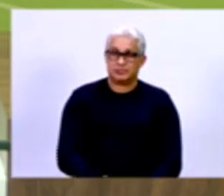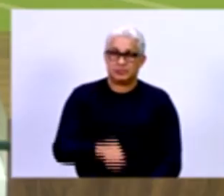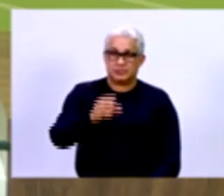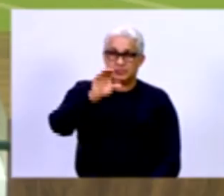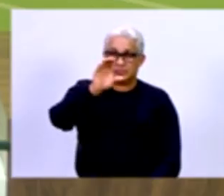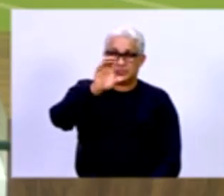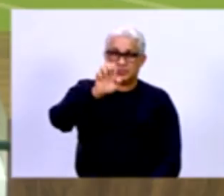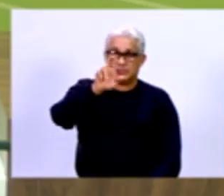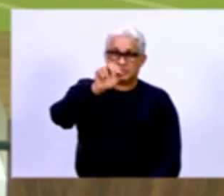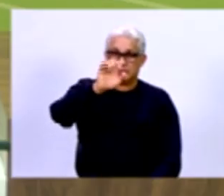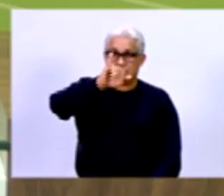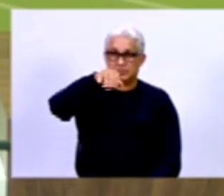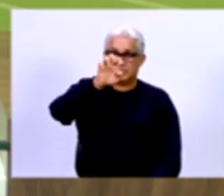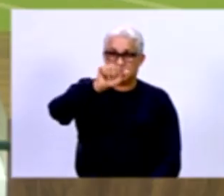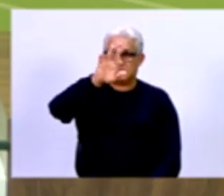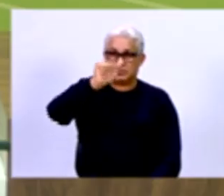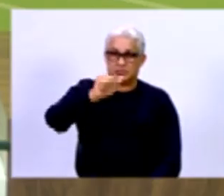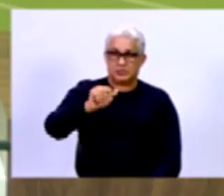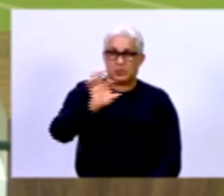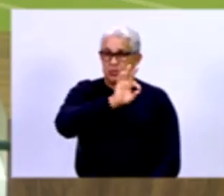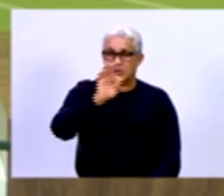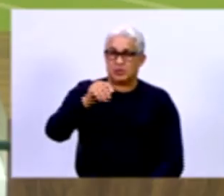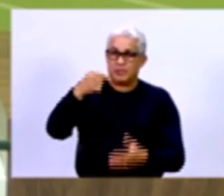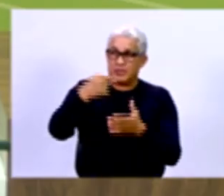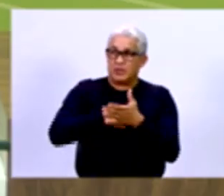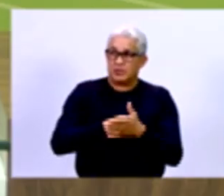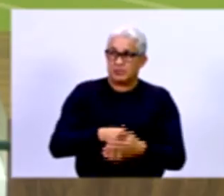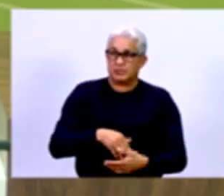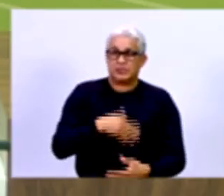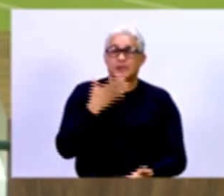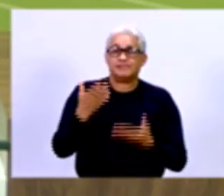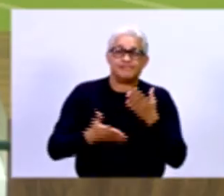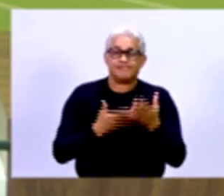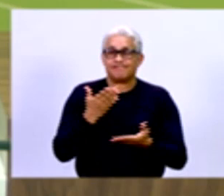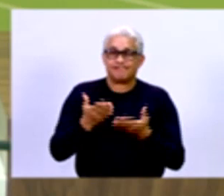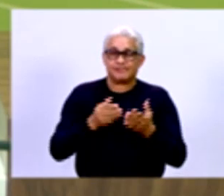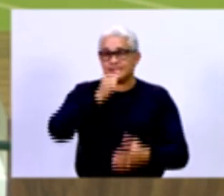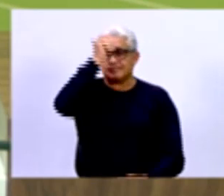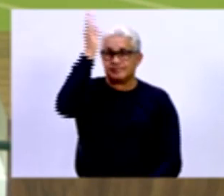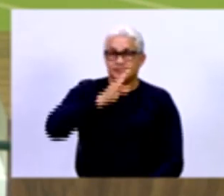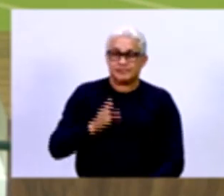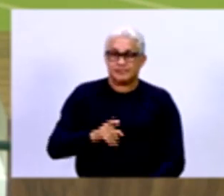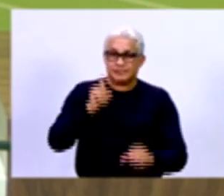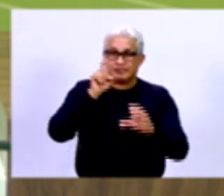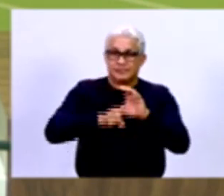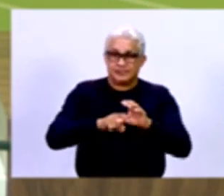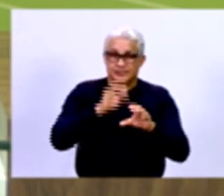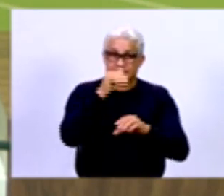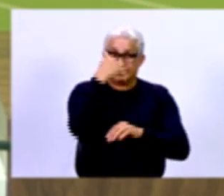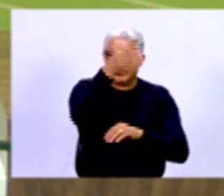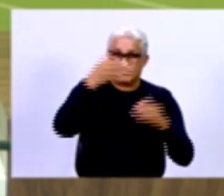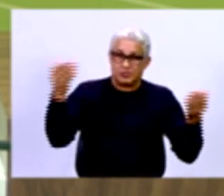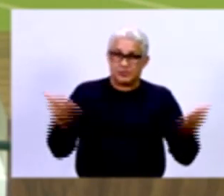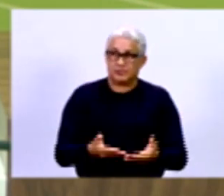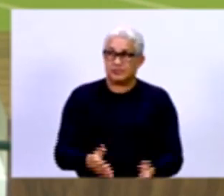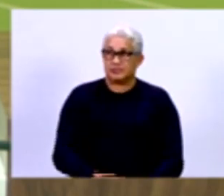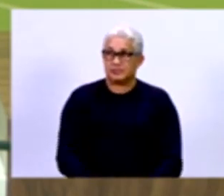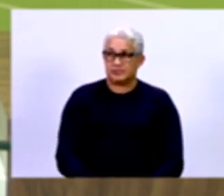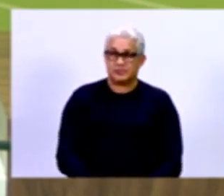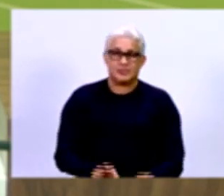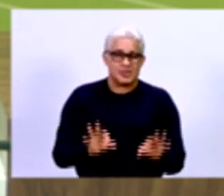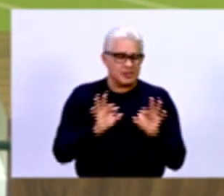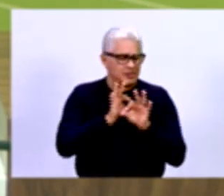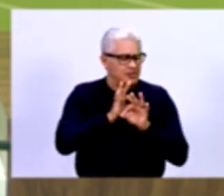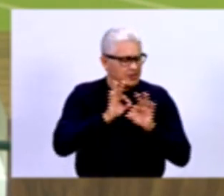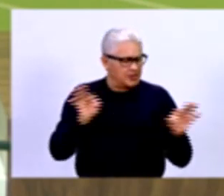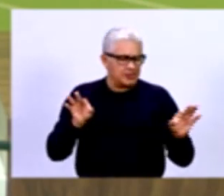aluno Jefferson, veio com uma ótima pergunta. Pergunta, professores, qual a situação da dívida externa do Brasil hoje? Jefferson, essa é uma excelente pergunta. A